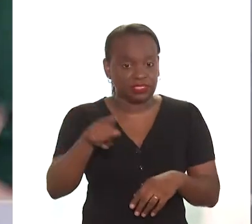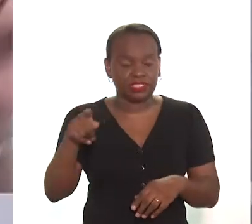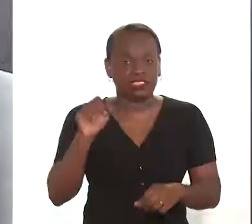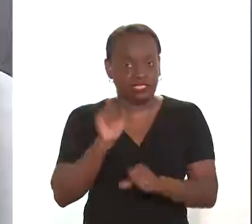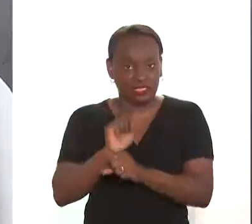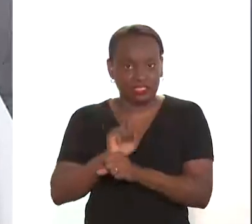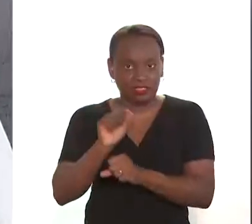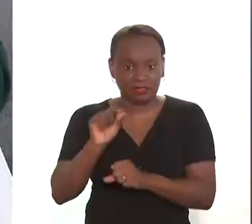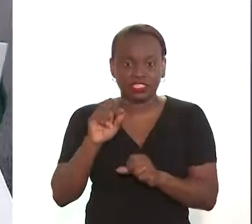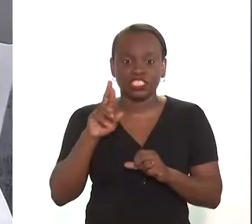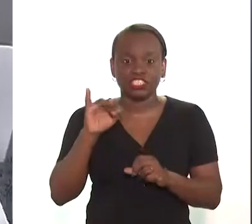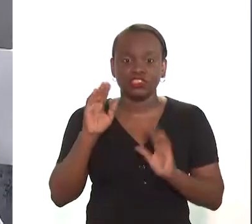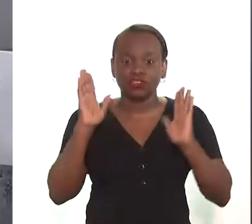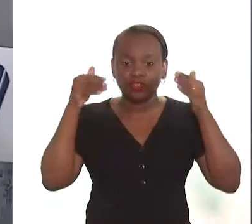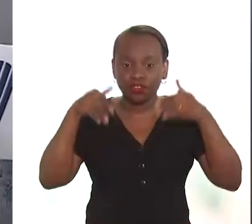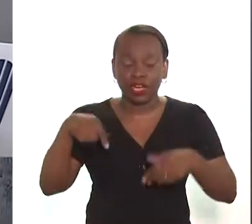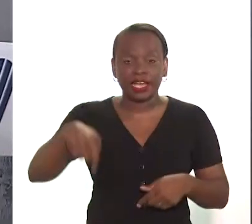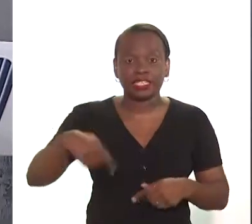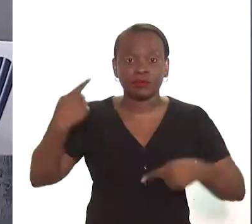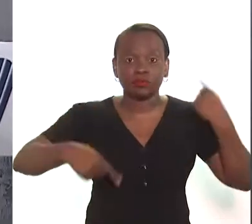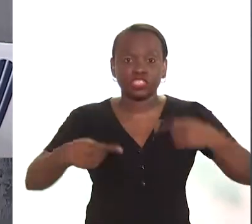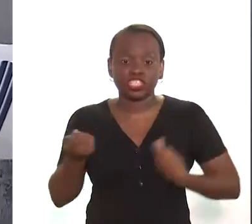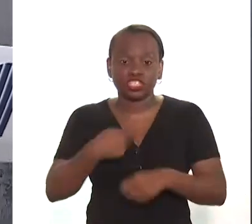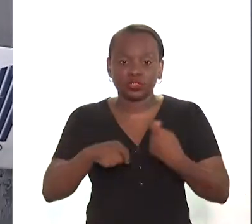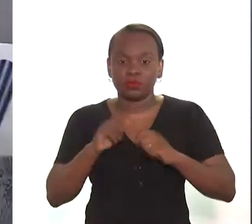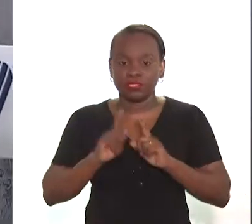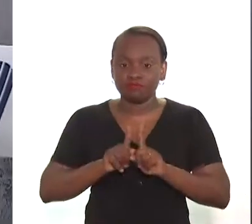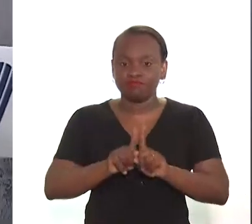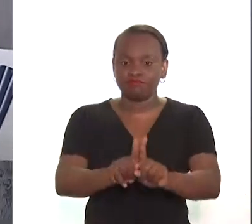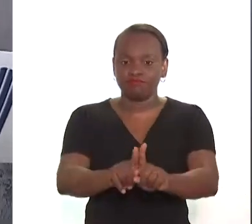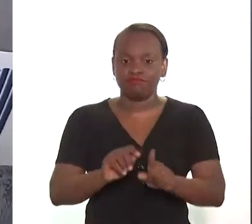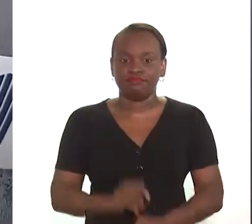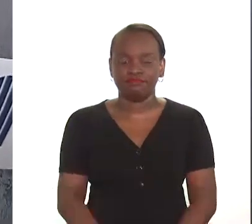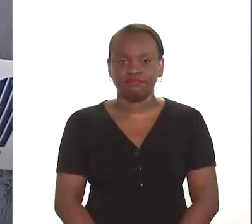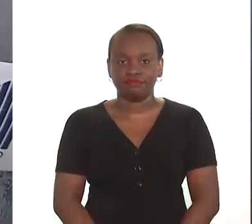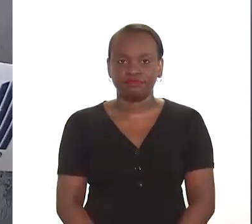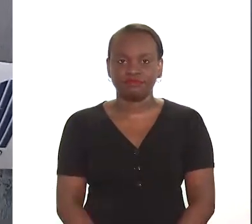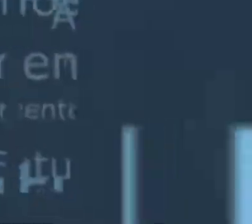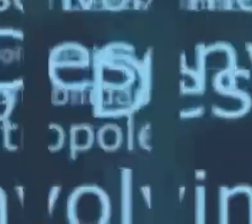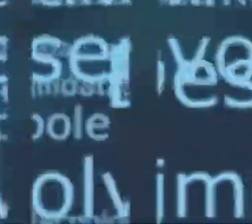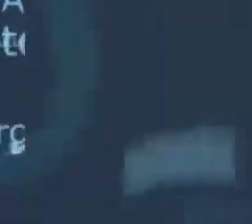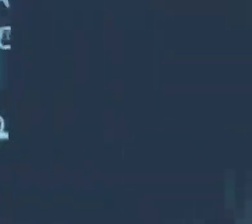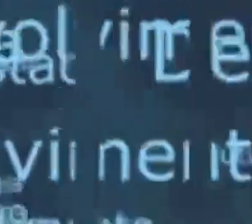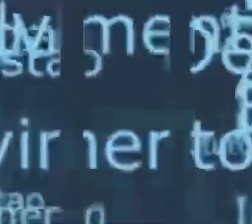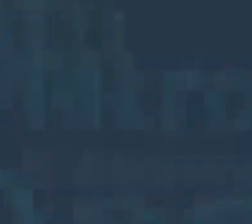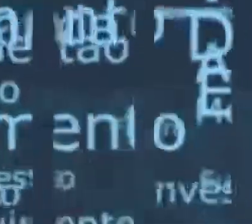no próximo bloco. Você não sai daí. Rio em Foco aqui, política e economia caminham juntas.